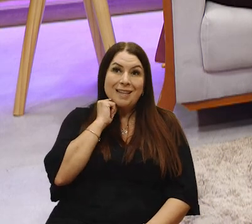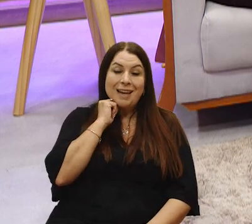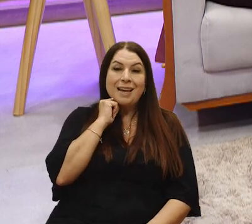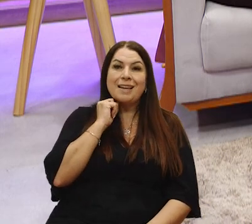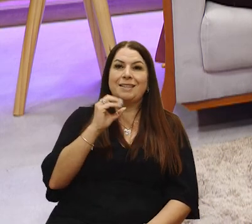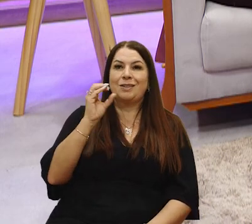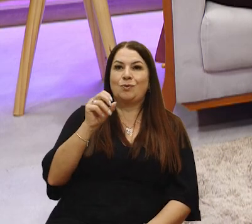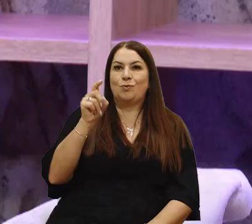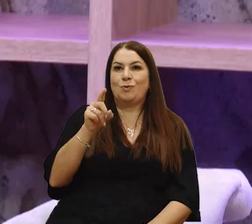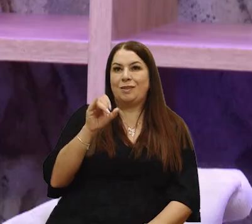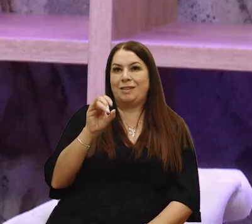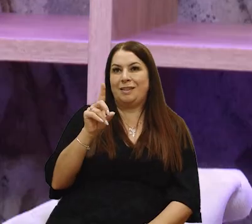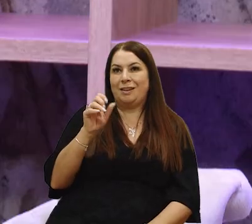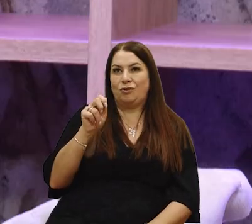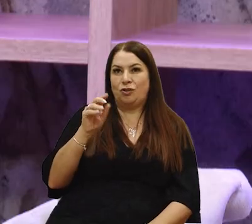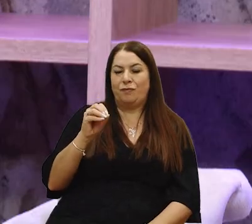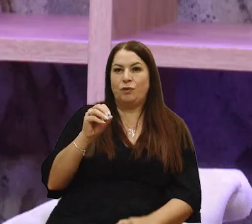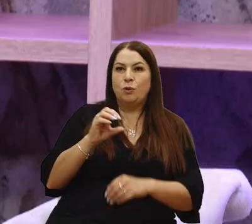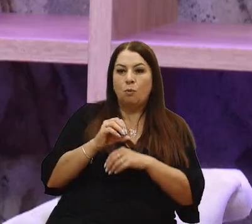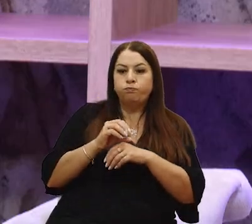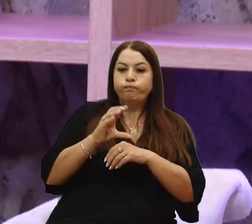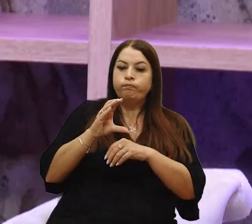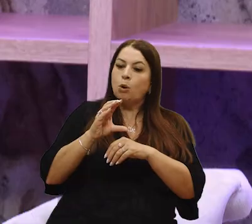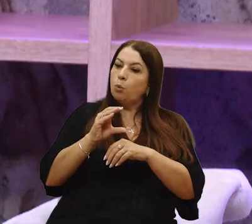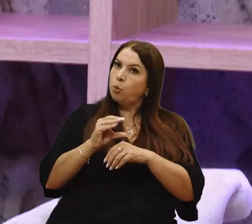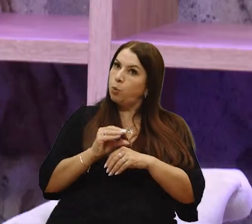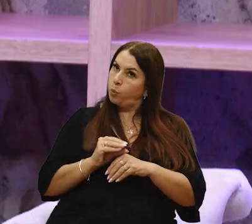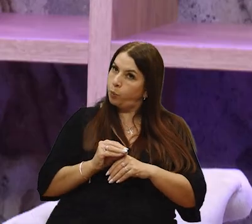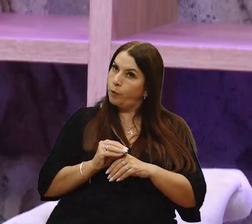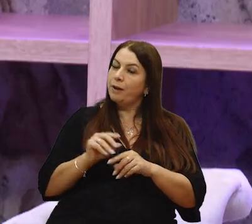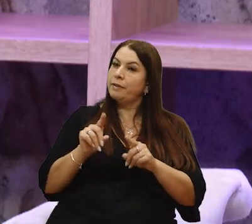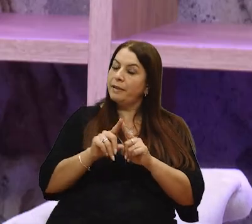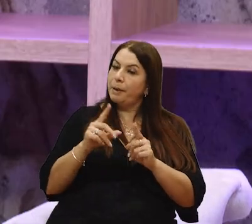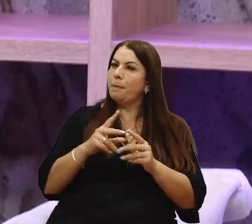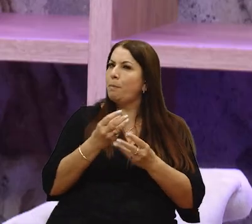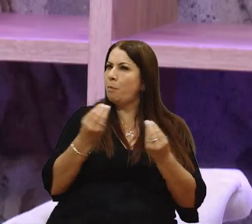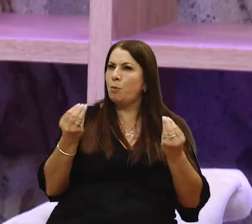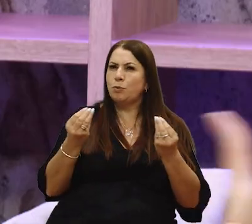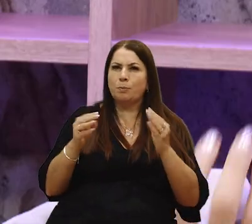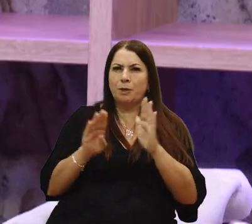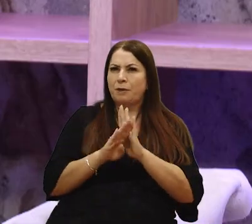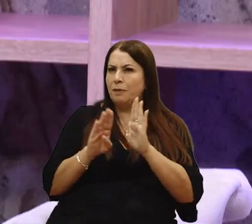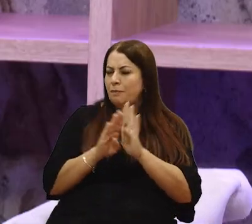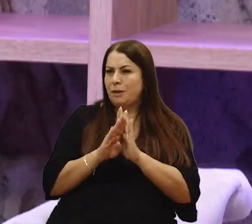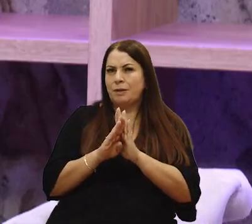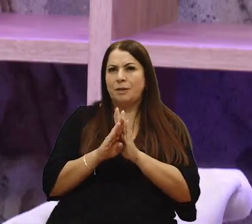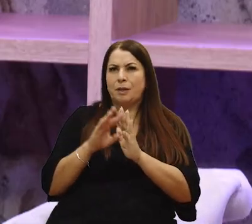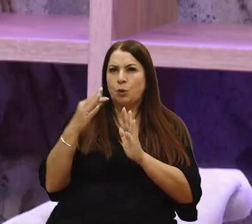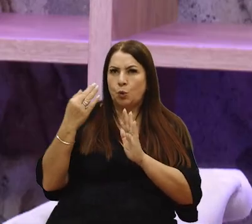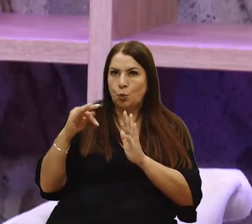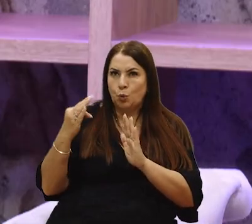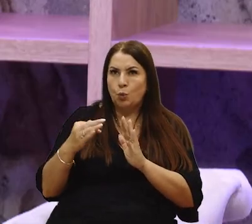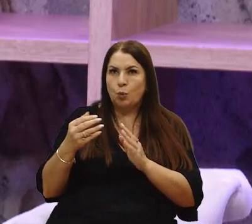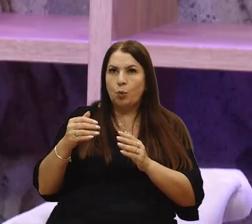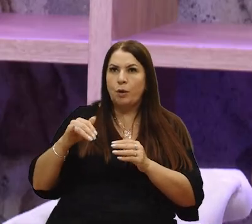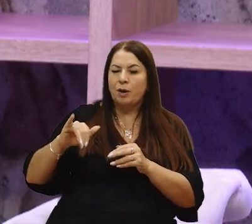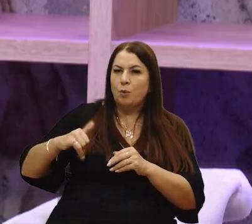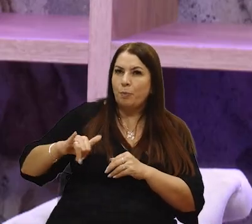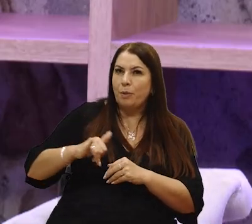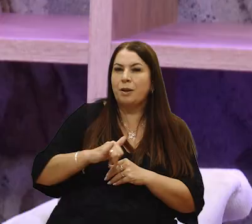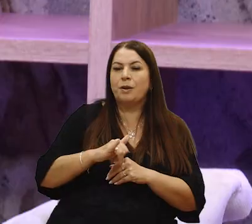mental. Então, a atividade física ajuda também nessa questão de liberação de hormônios, de serotonina, de dopamina, que vão ajudar no